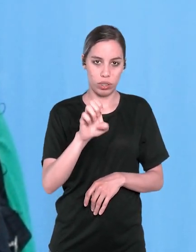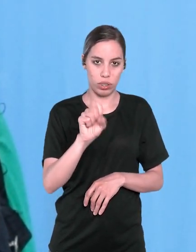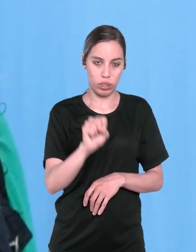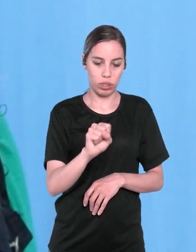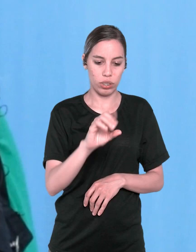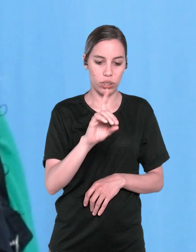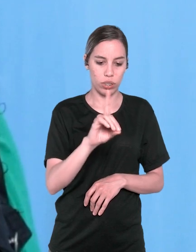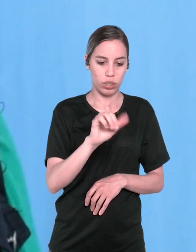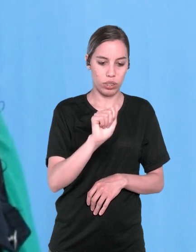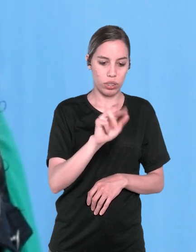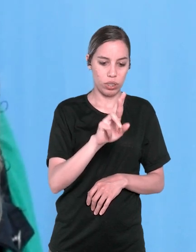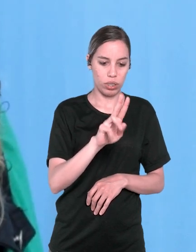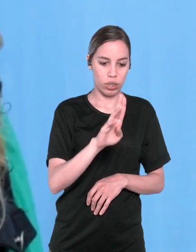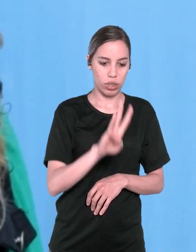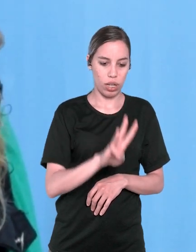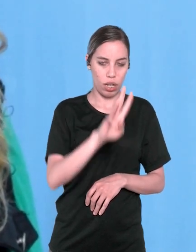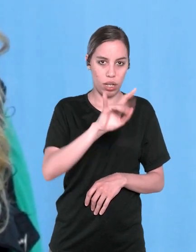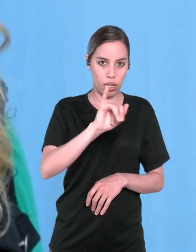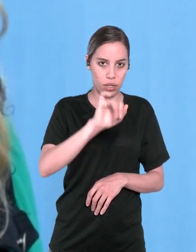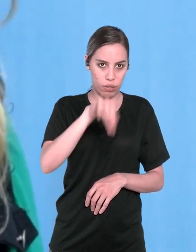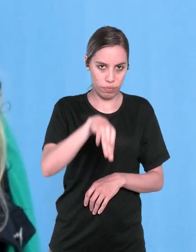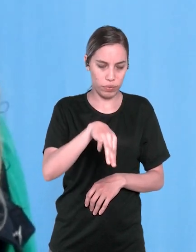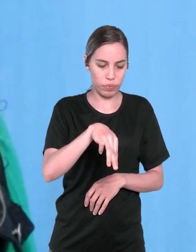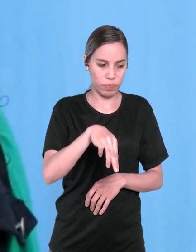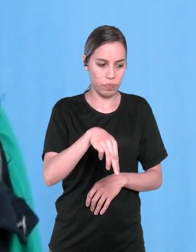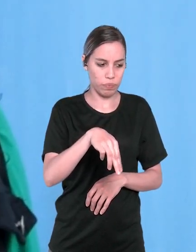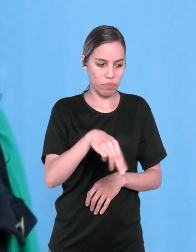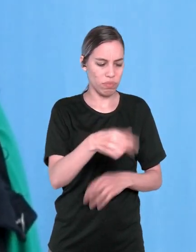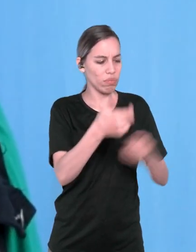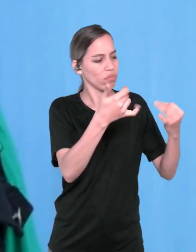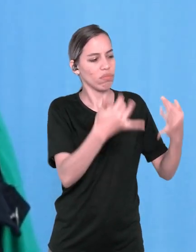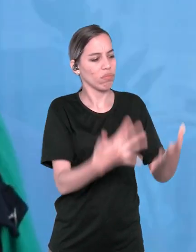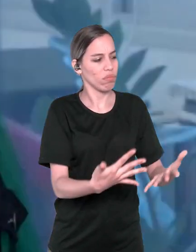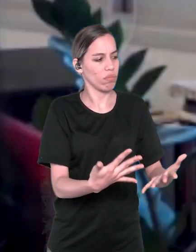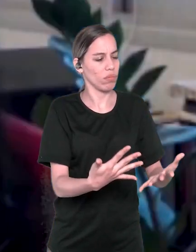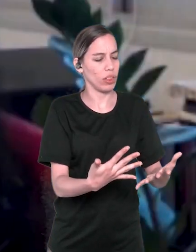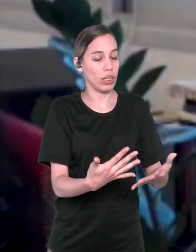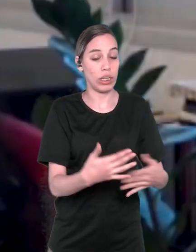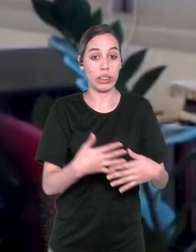É, pois é, Jo, essa pesquisa surgiu